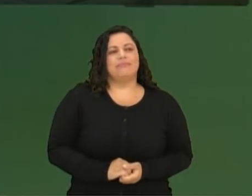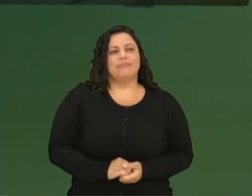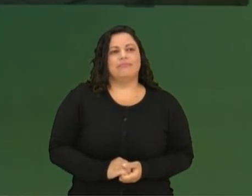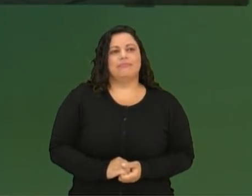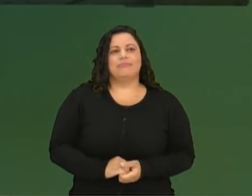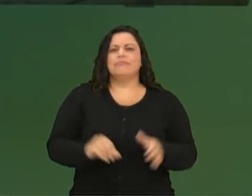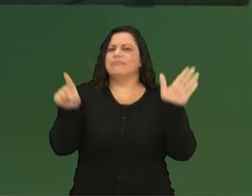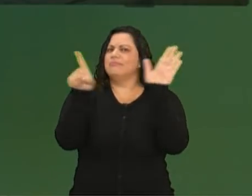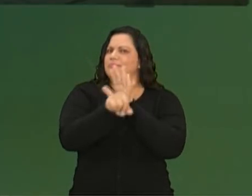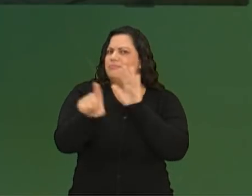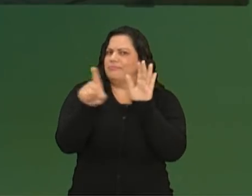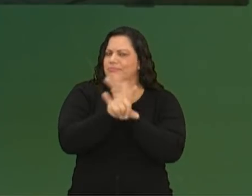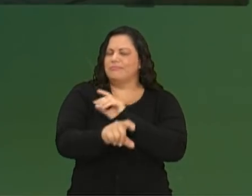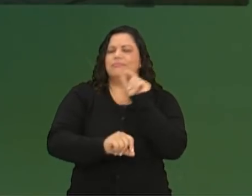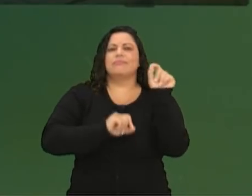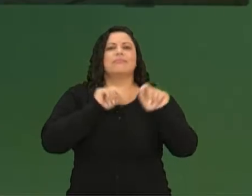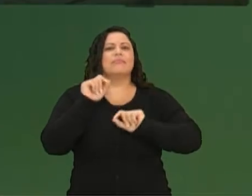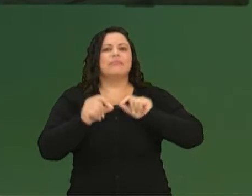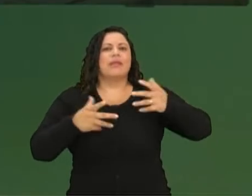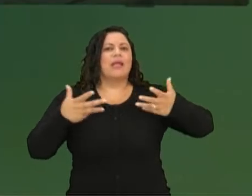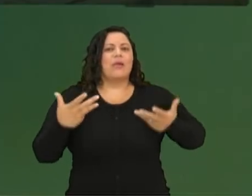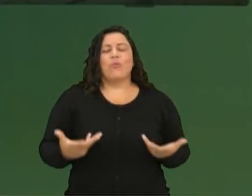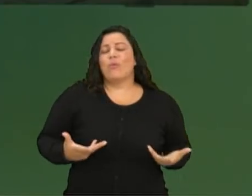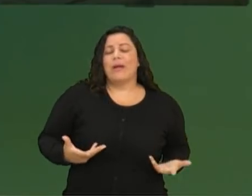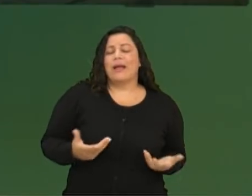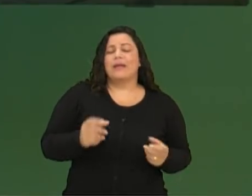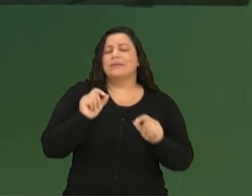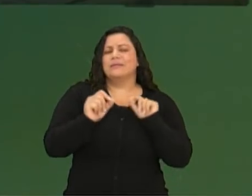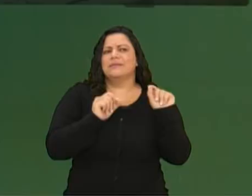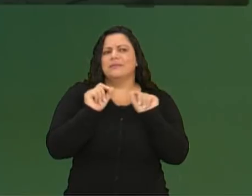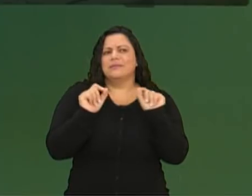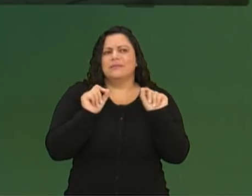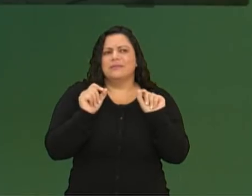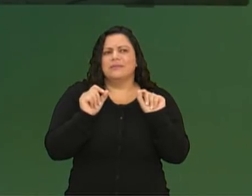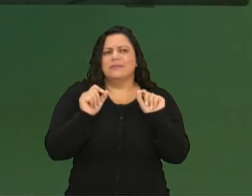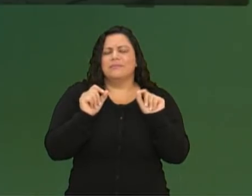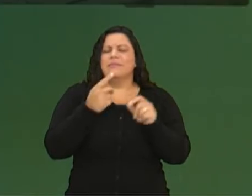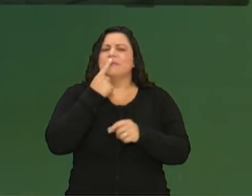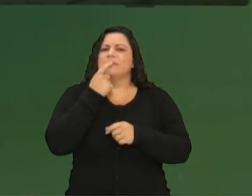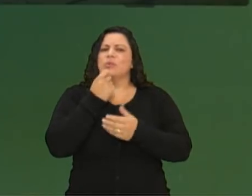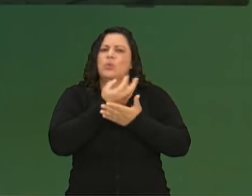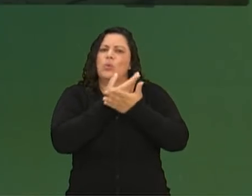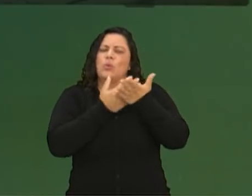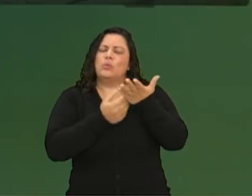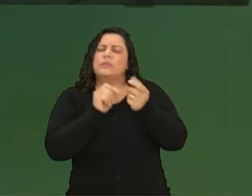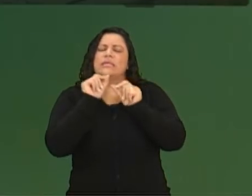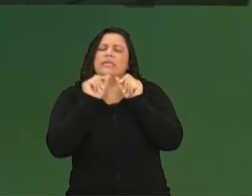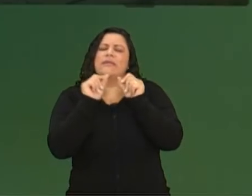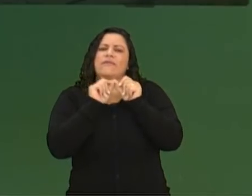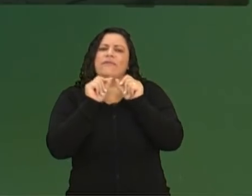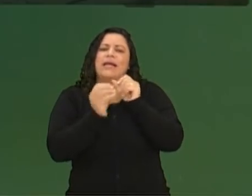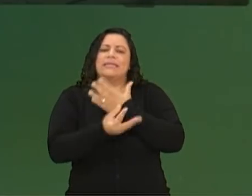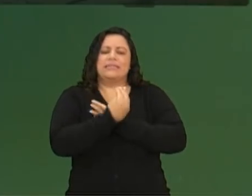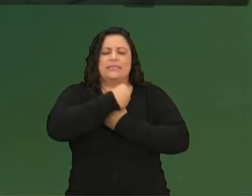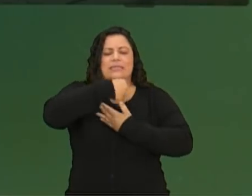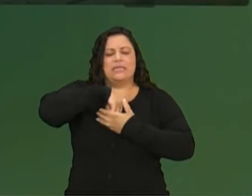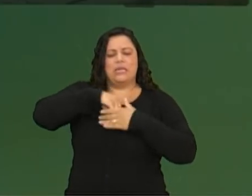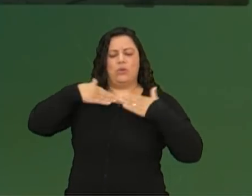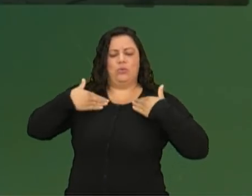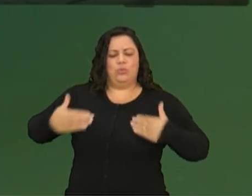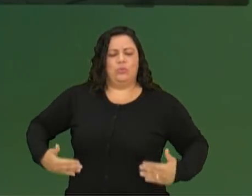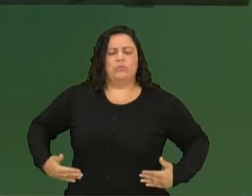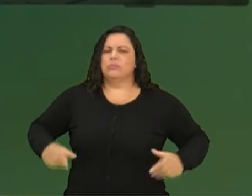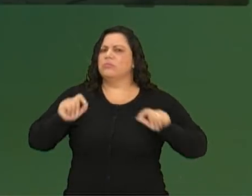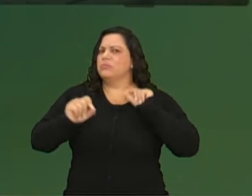aqui e diz o seguinte: quais as funções que o sangue desempenha no nosso organismo? A gente já conversou até aqui